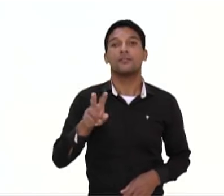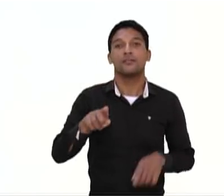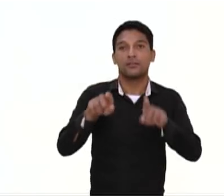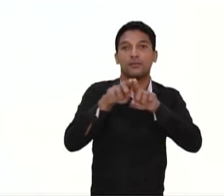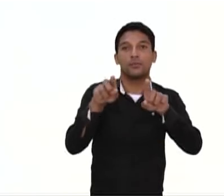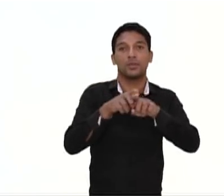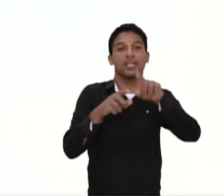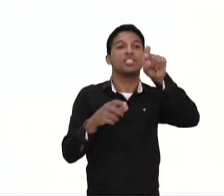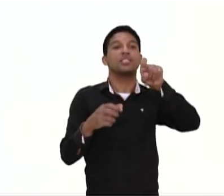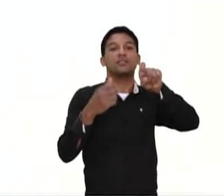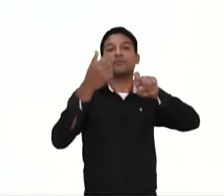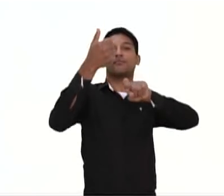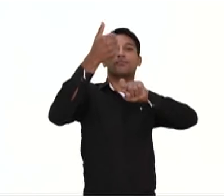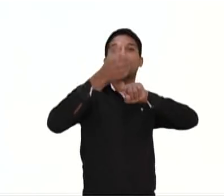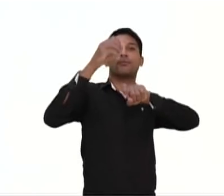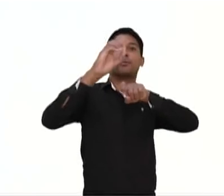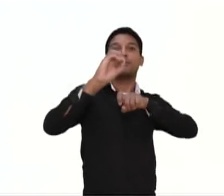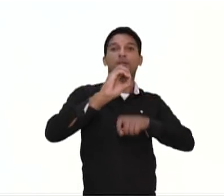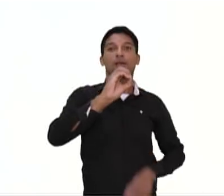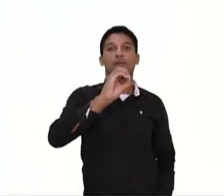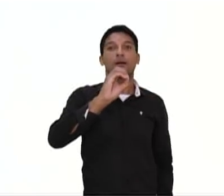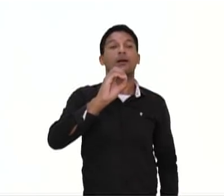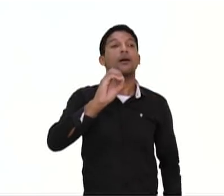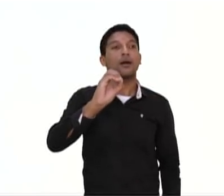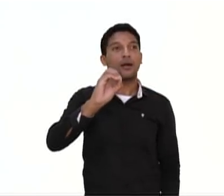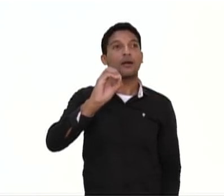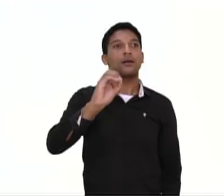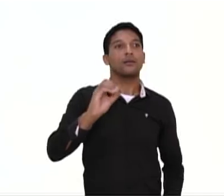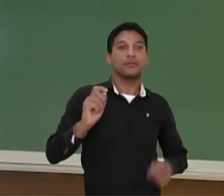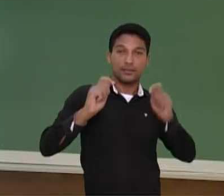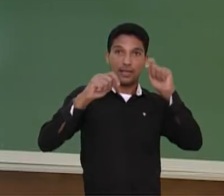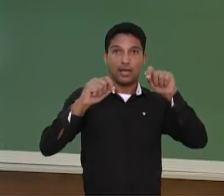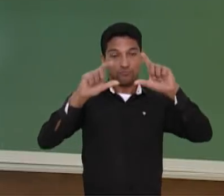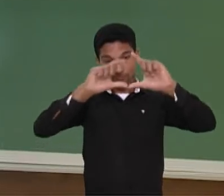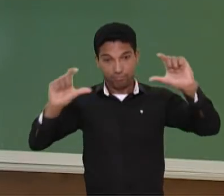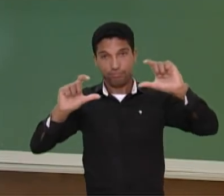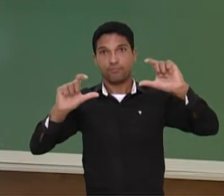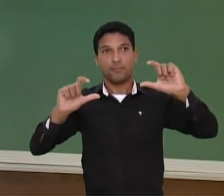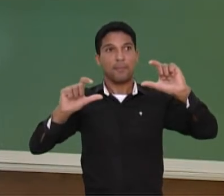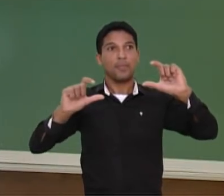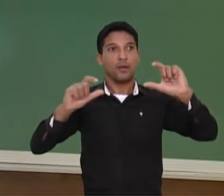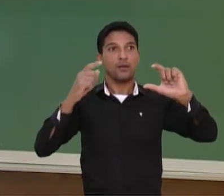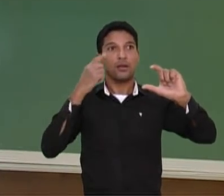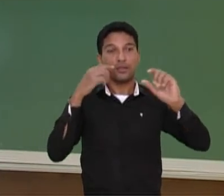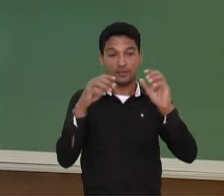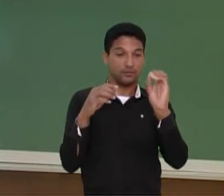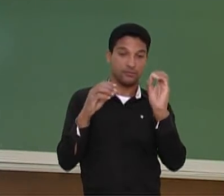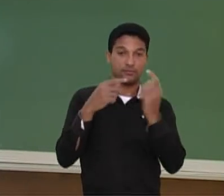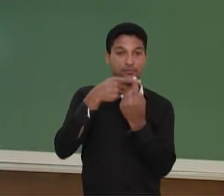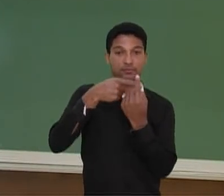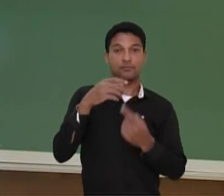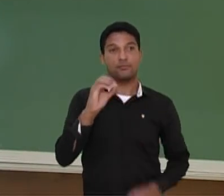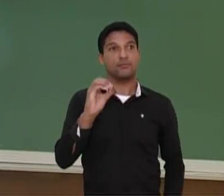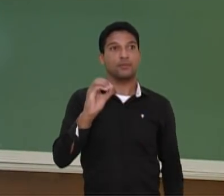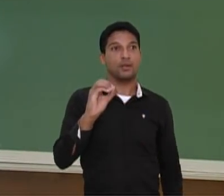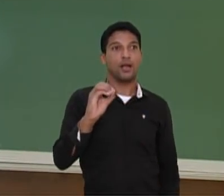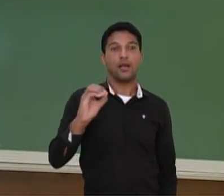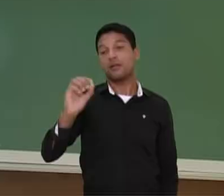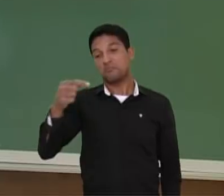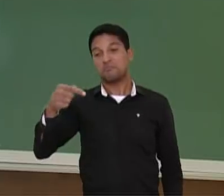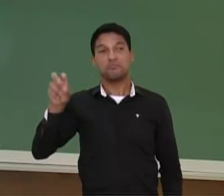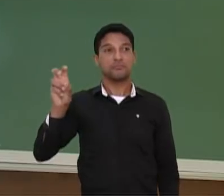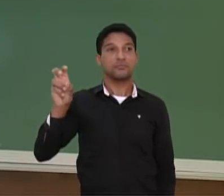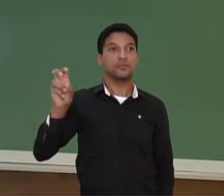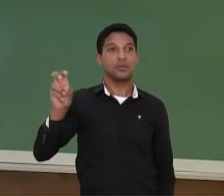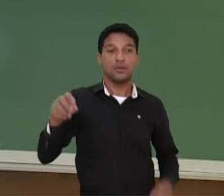Substituindo o x por zero aqui, né? Zerei esse termo também fica igual a zero, sobra para mim menos 5,